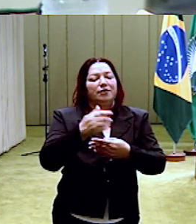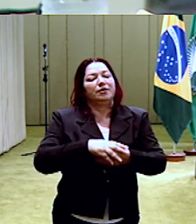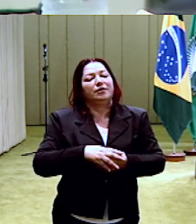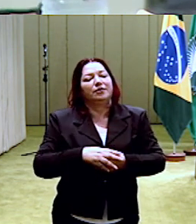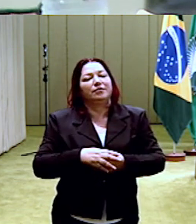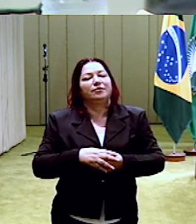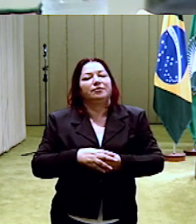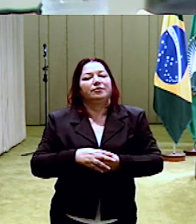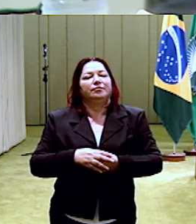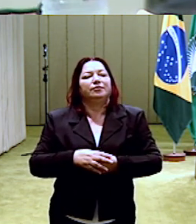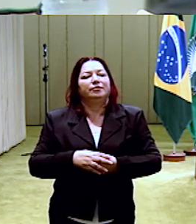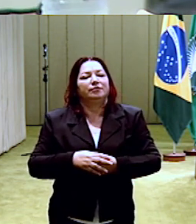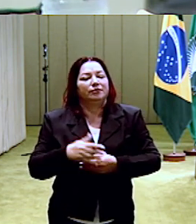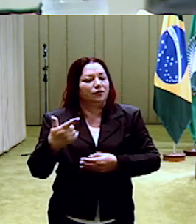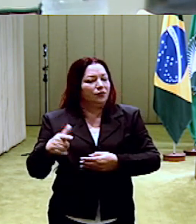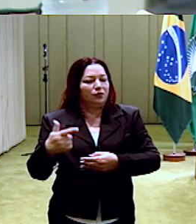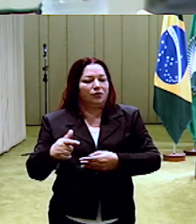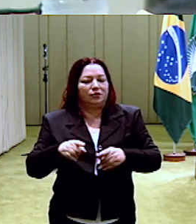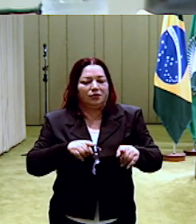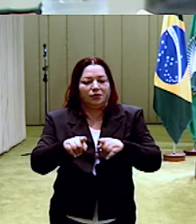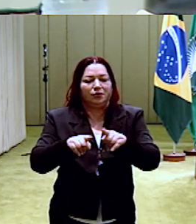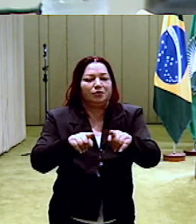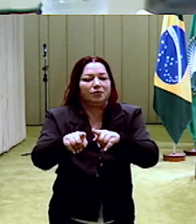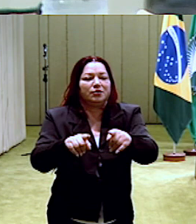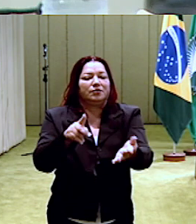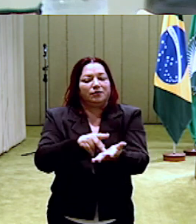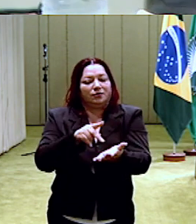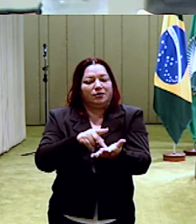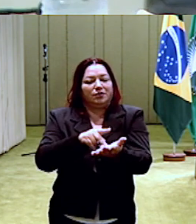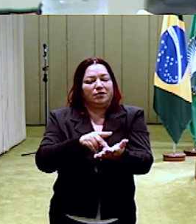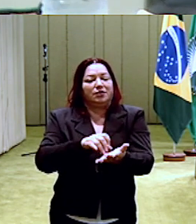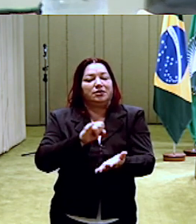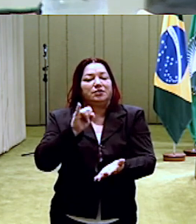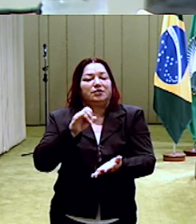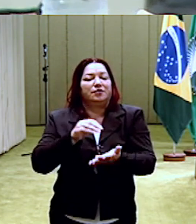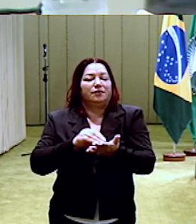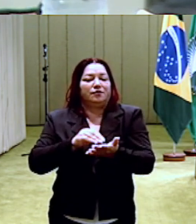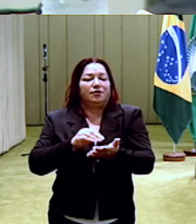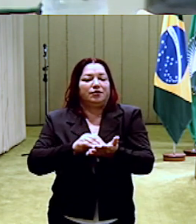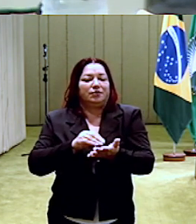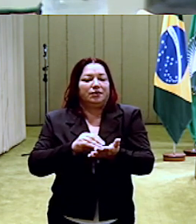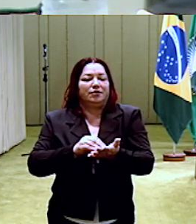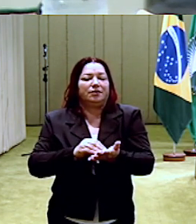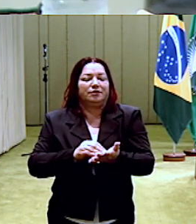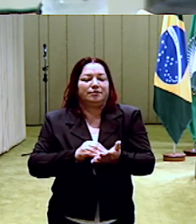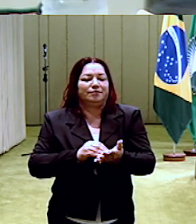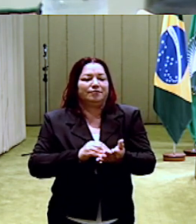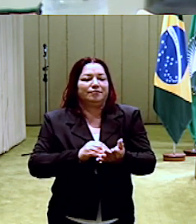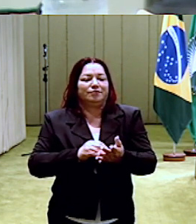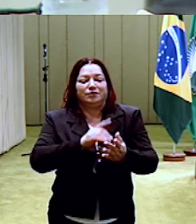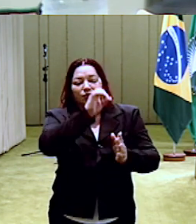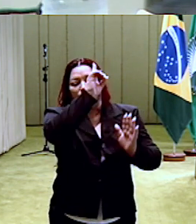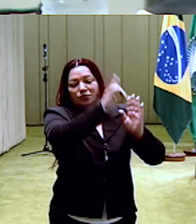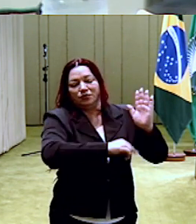estrangeiros. Não haverá competitividade real enquanto existirem brechas para violações de